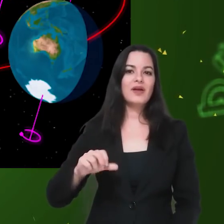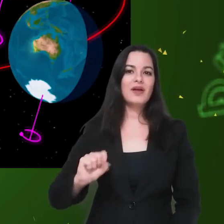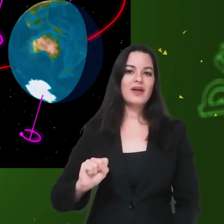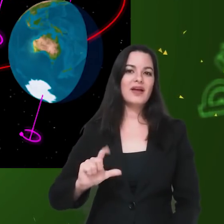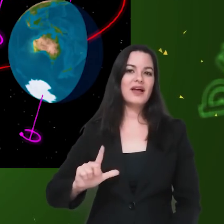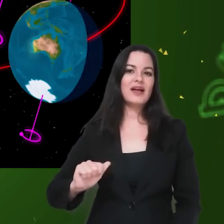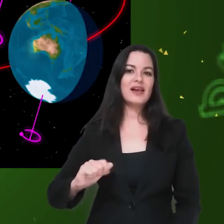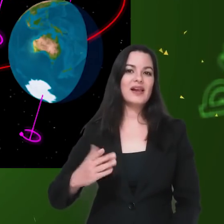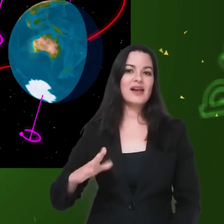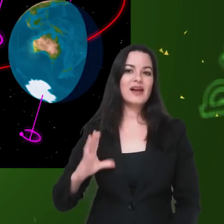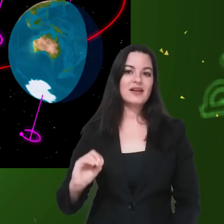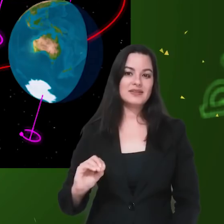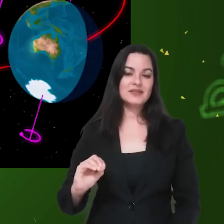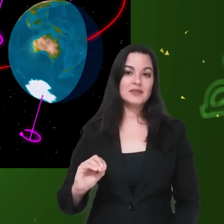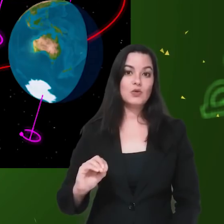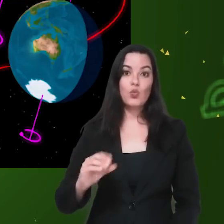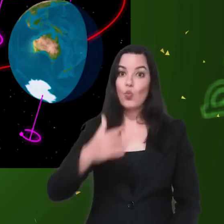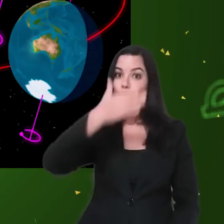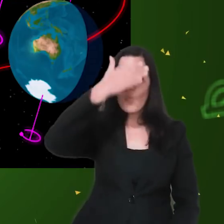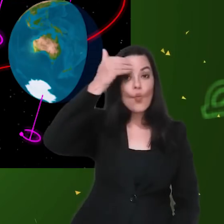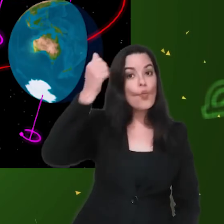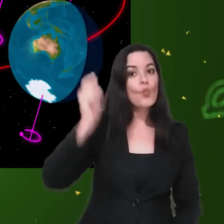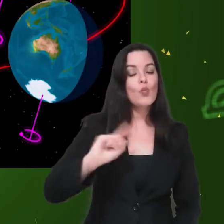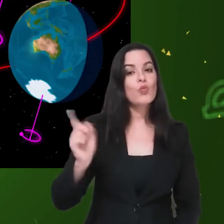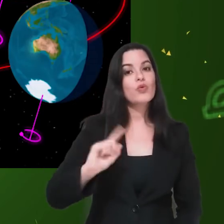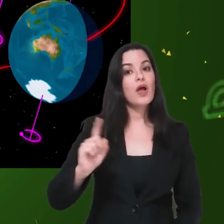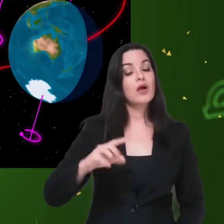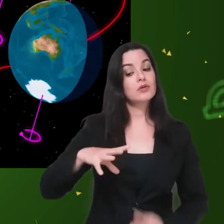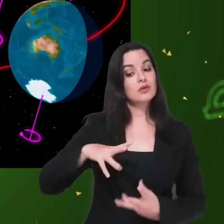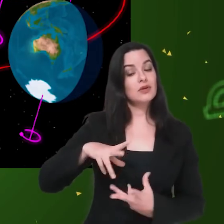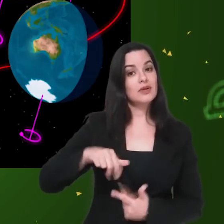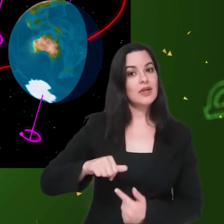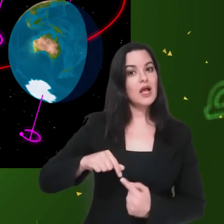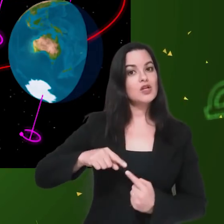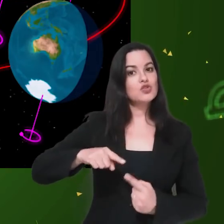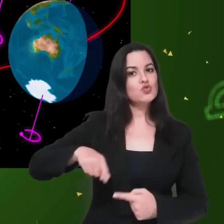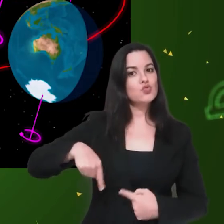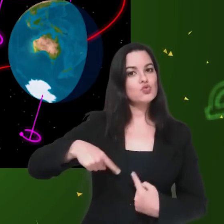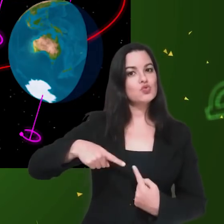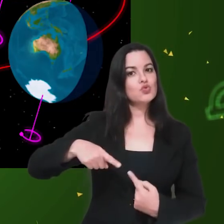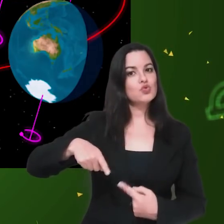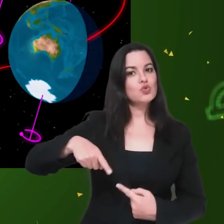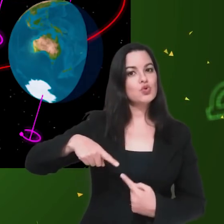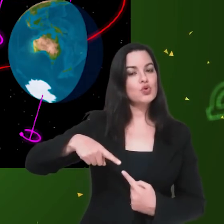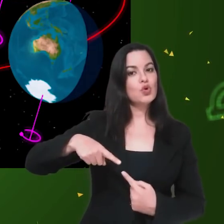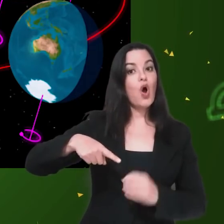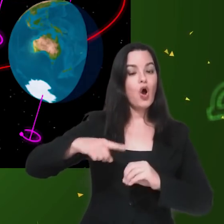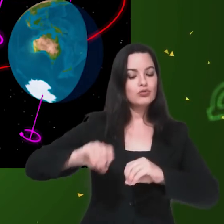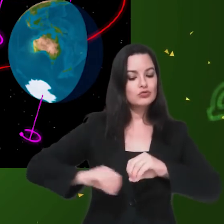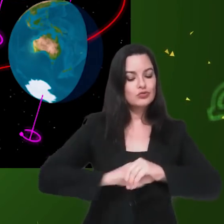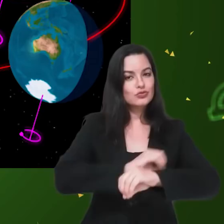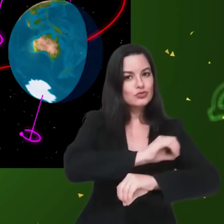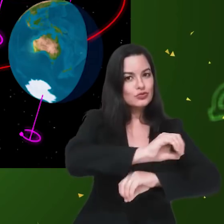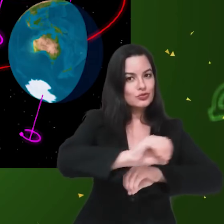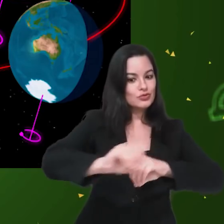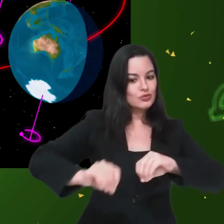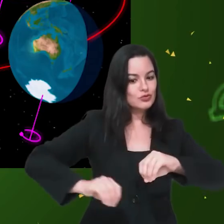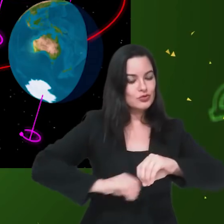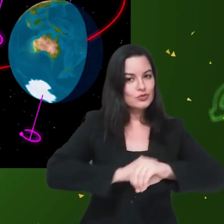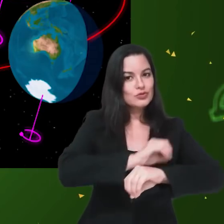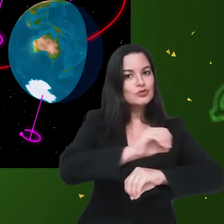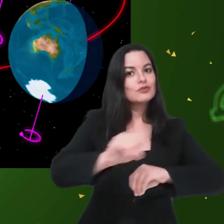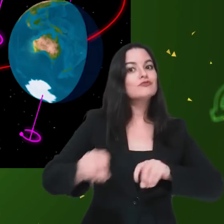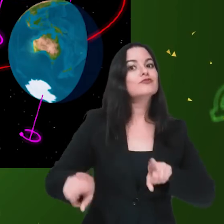que, ao mesmo tempo em que o planeta Terra está girando em torno do Sol, ele também